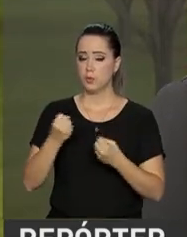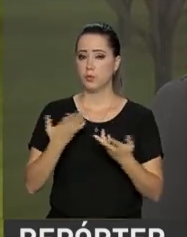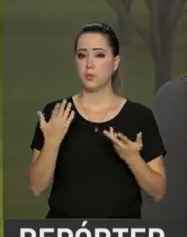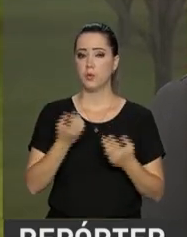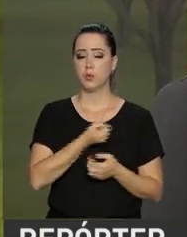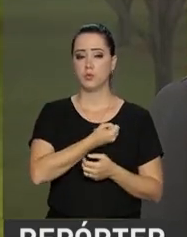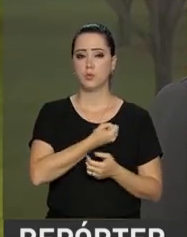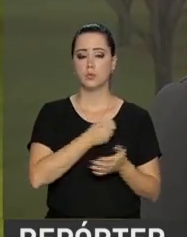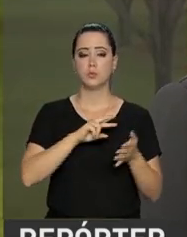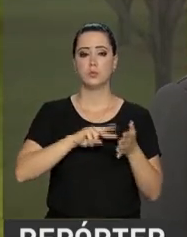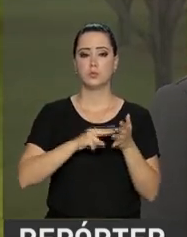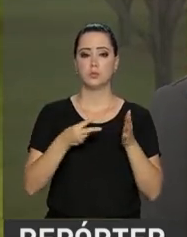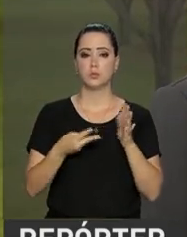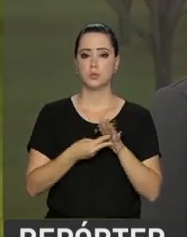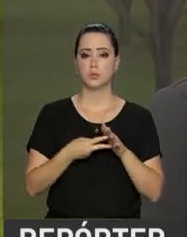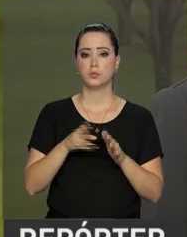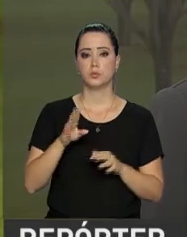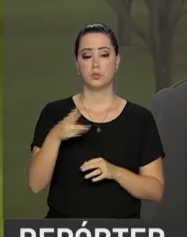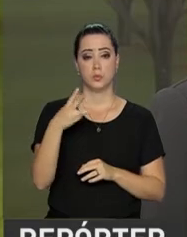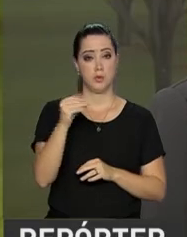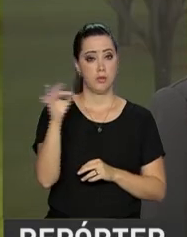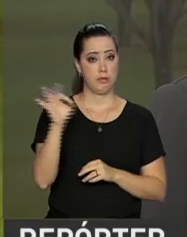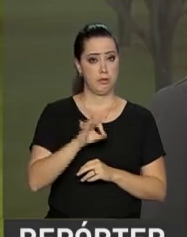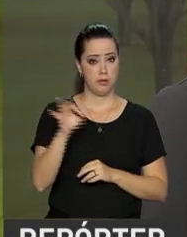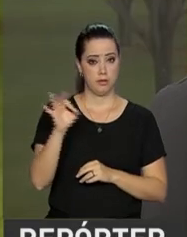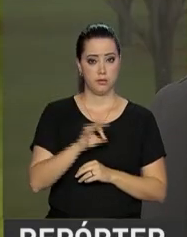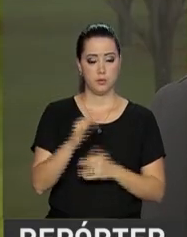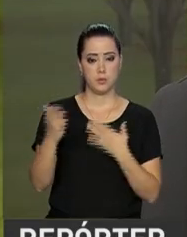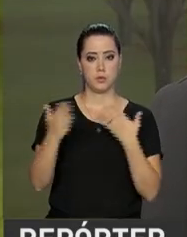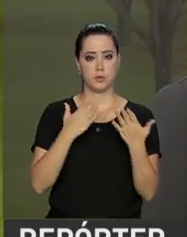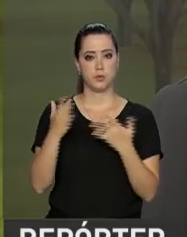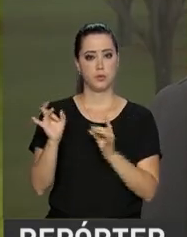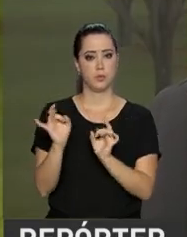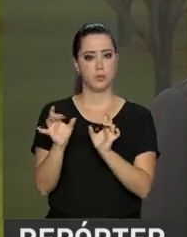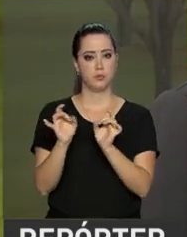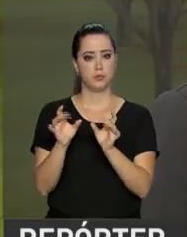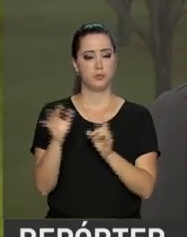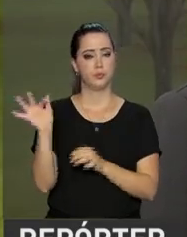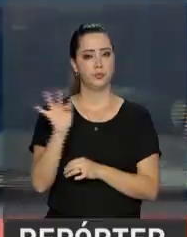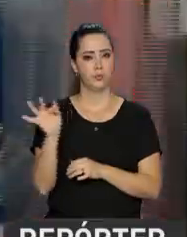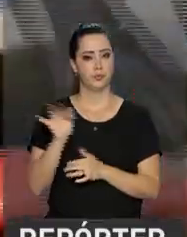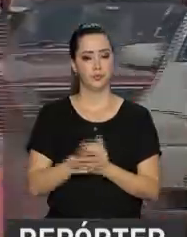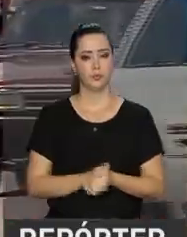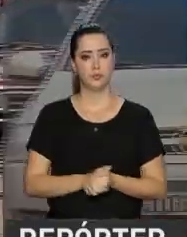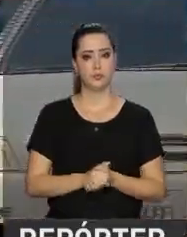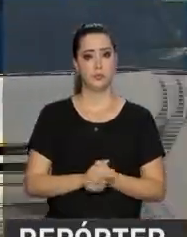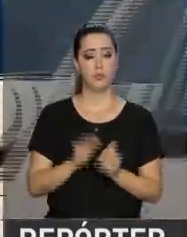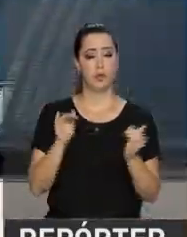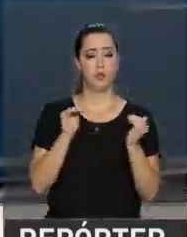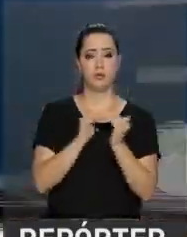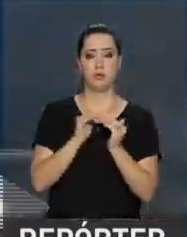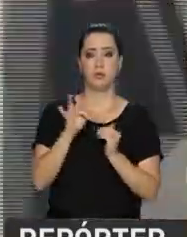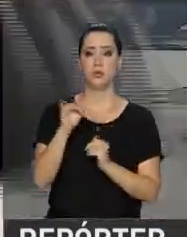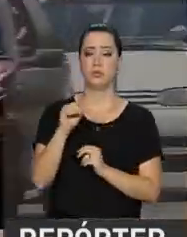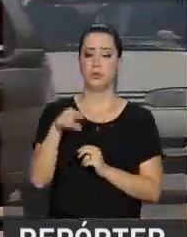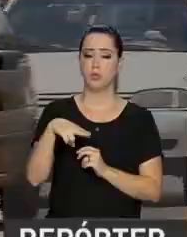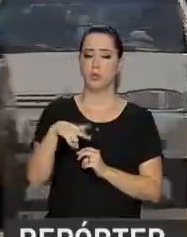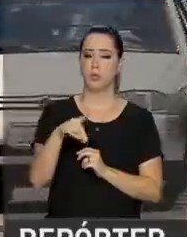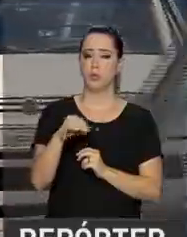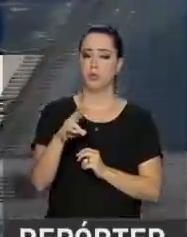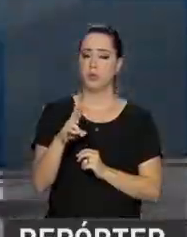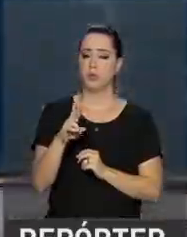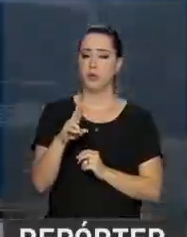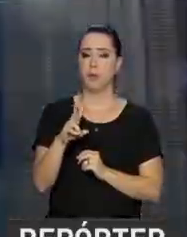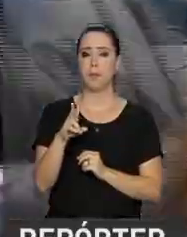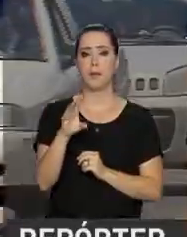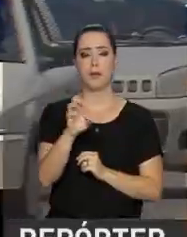o número representa um aumento de cerca de 30% em relação às vendas de fevereiro. De acordo com a FENABRAVE, o aumento